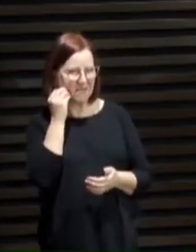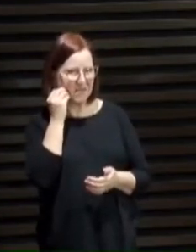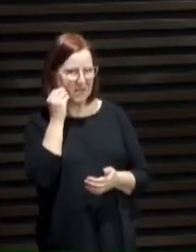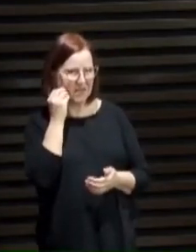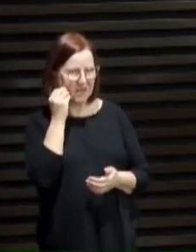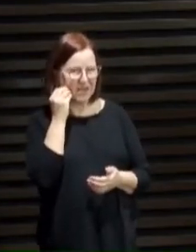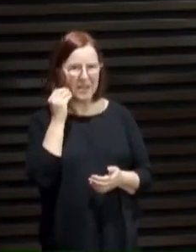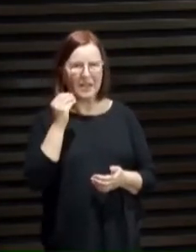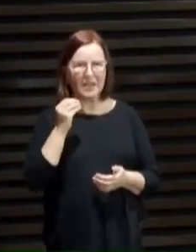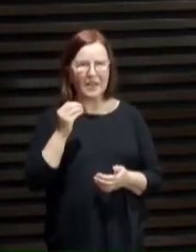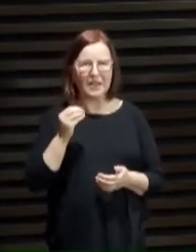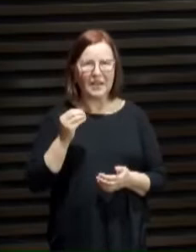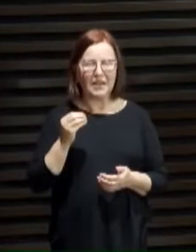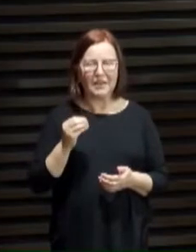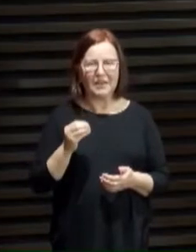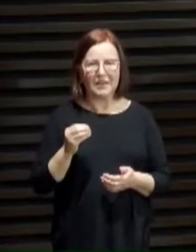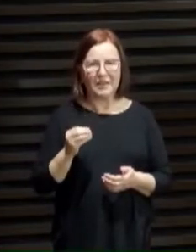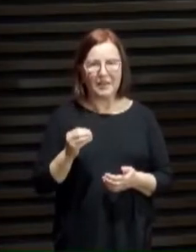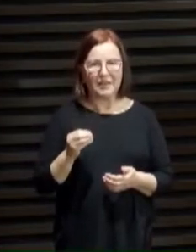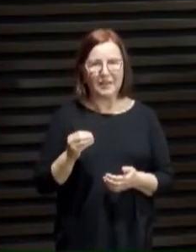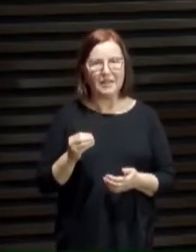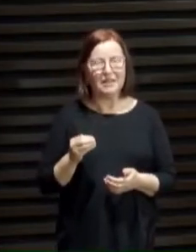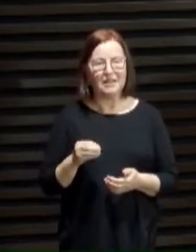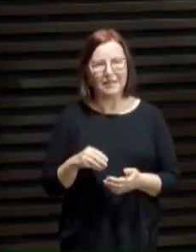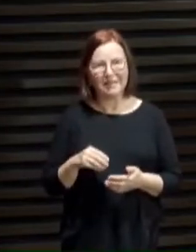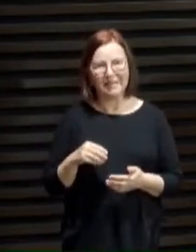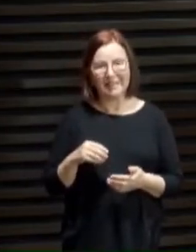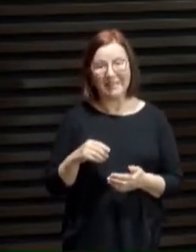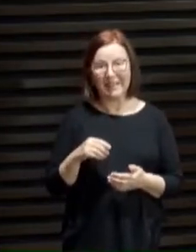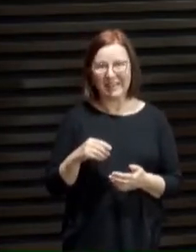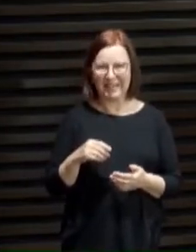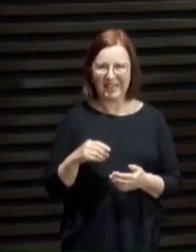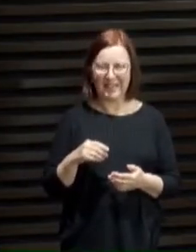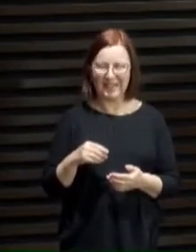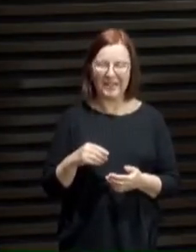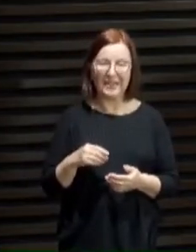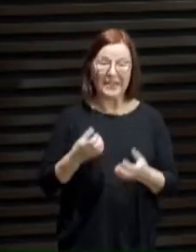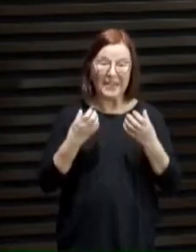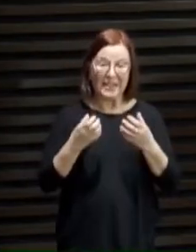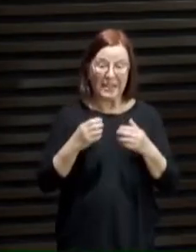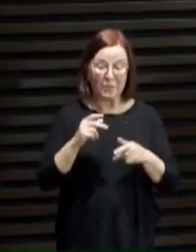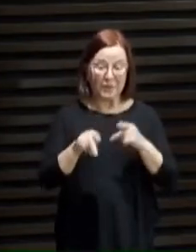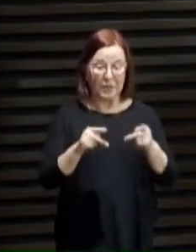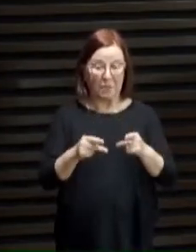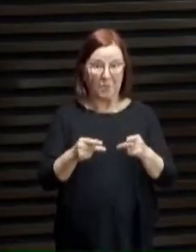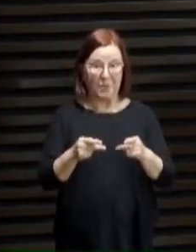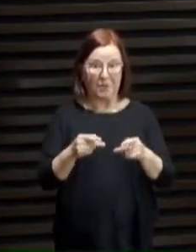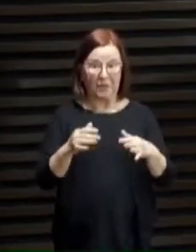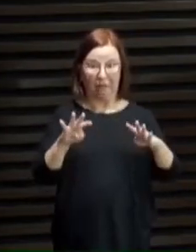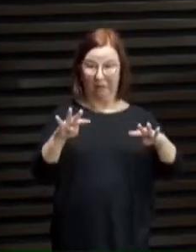nosso crescimento é falível. Até um lírio do campo está dizendo para você: é sério que você está esperando que os